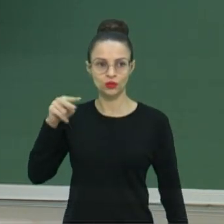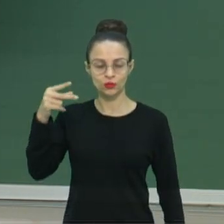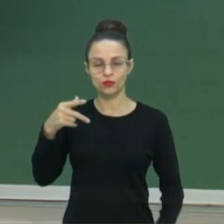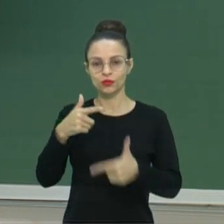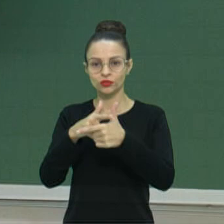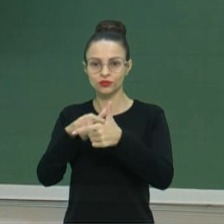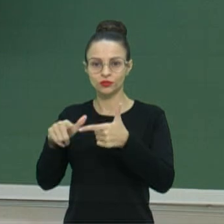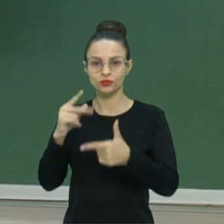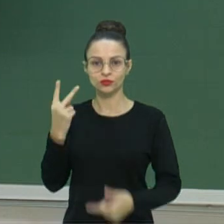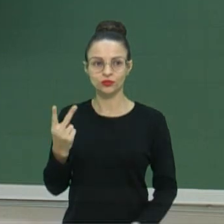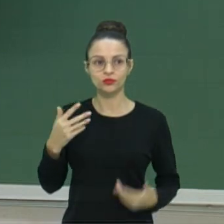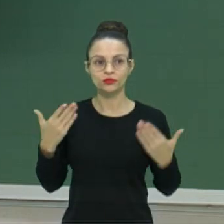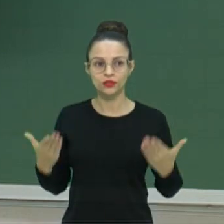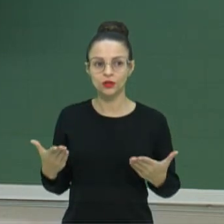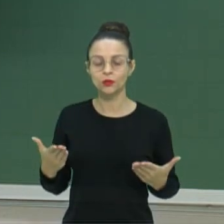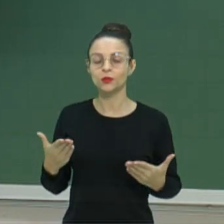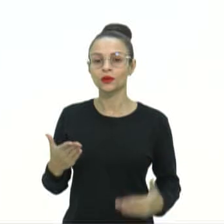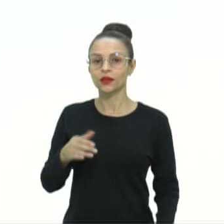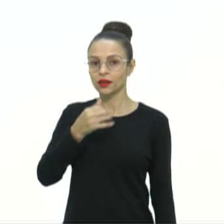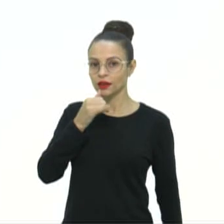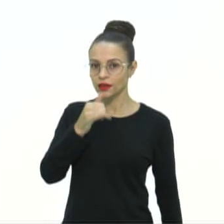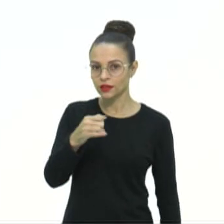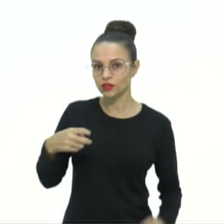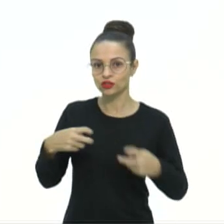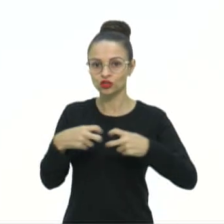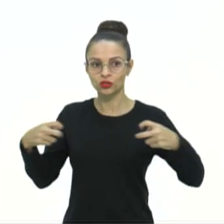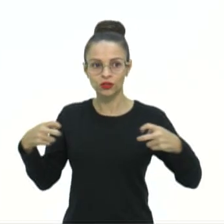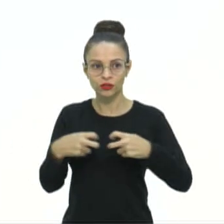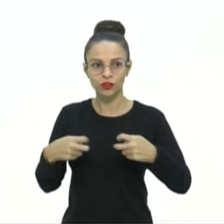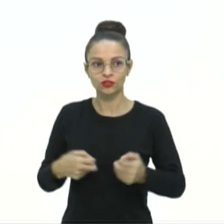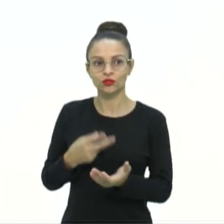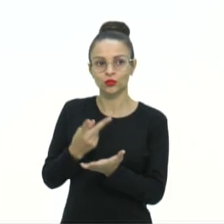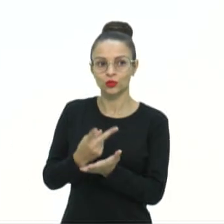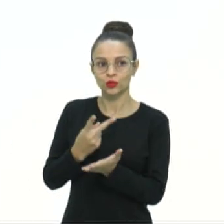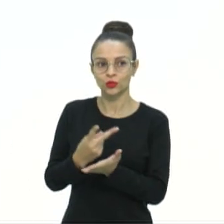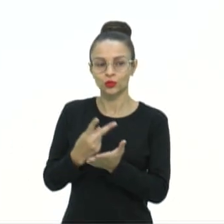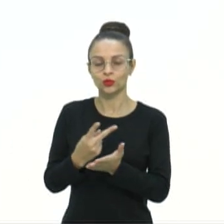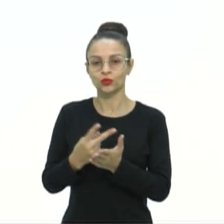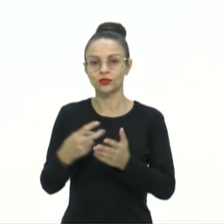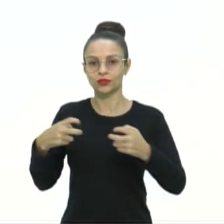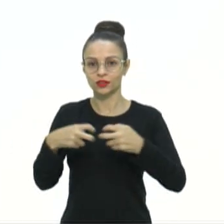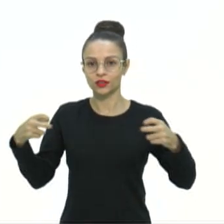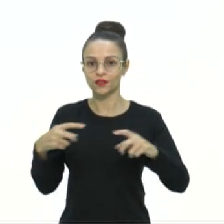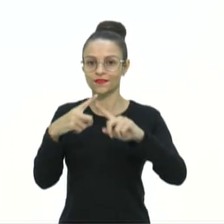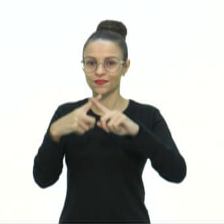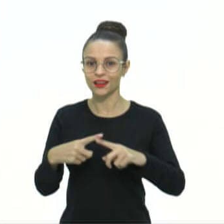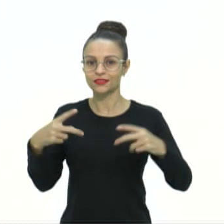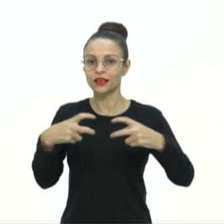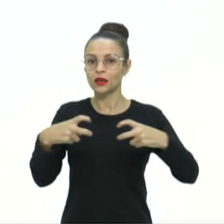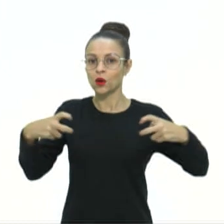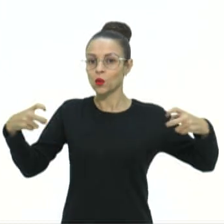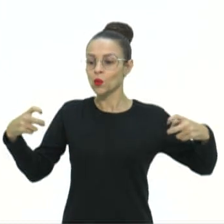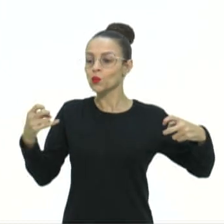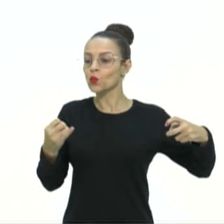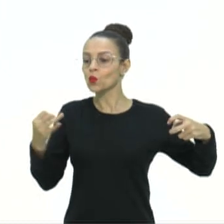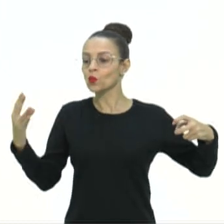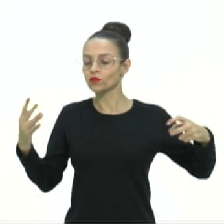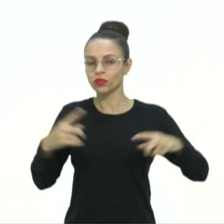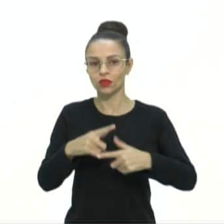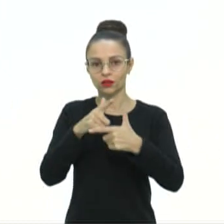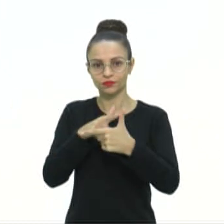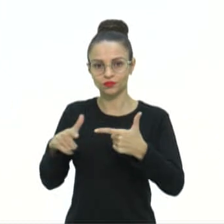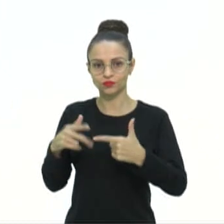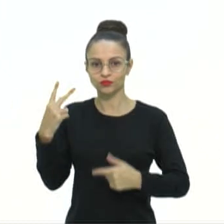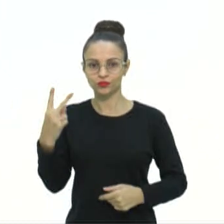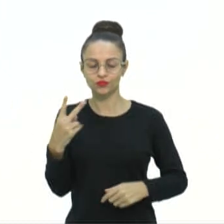Ou seja, energia elástica é igual a constante elástica vezes a deformação ao quadrado dividido por